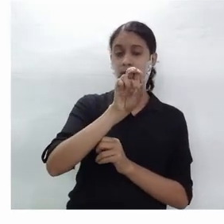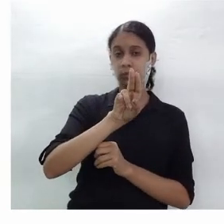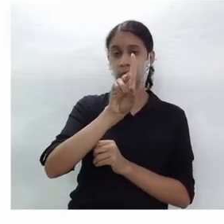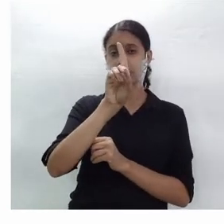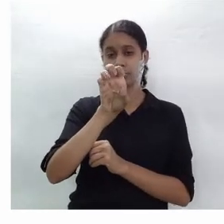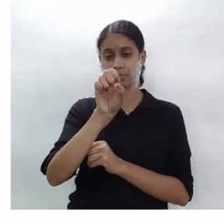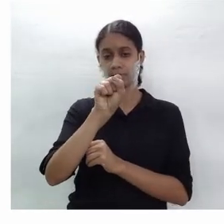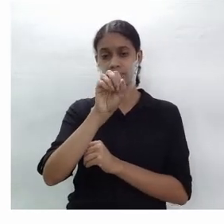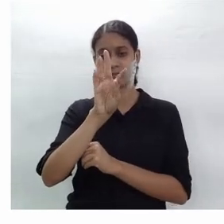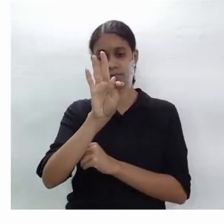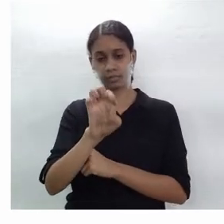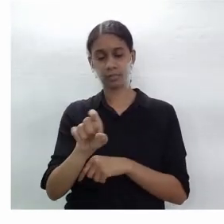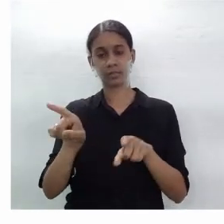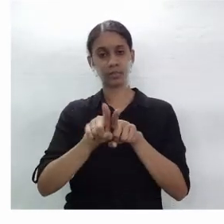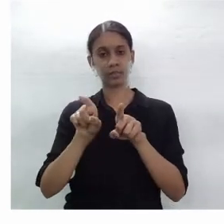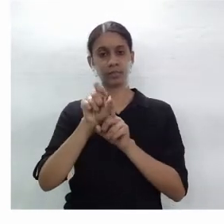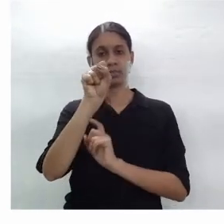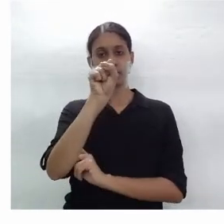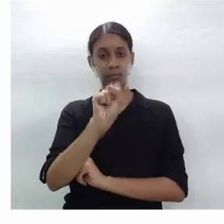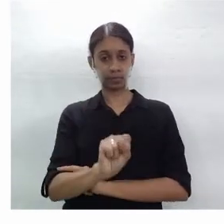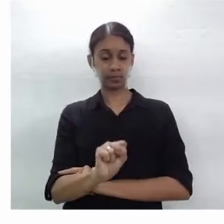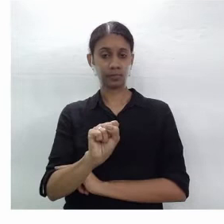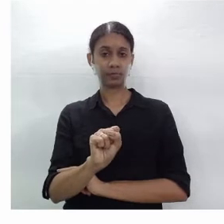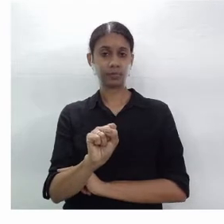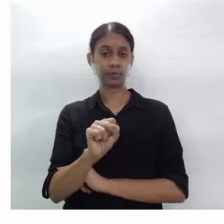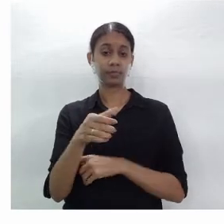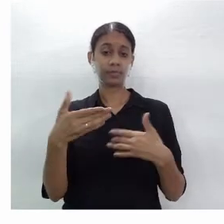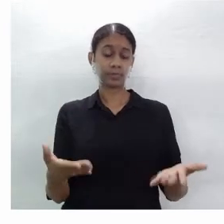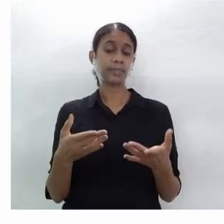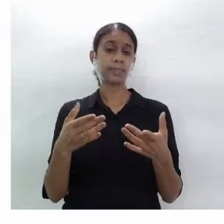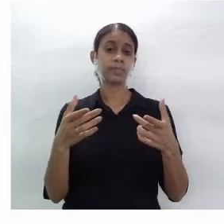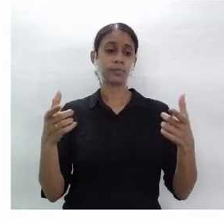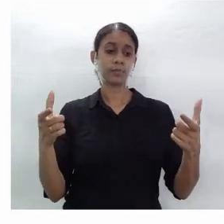ela se concentra em uma determinada região do